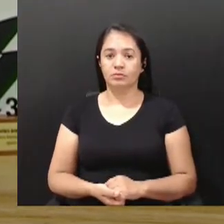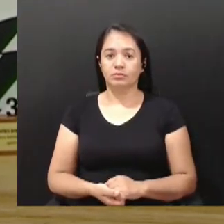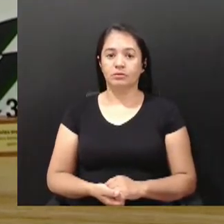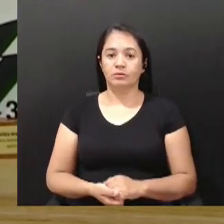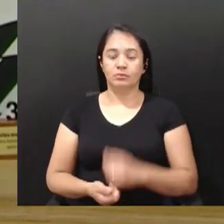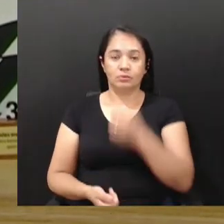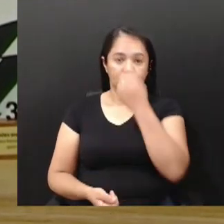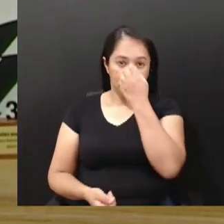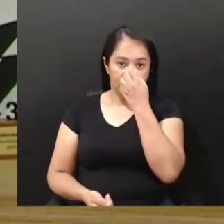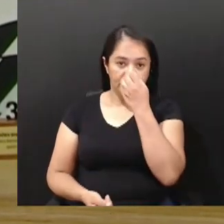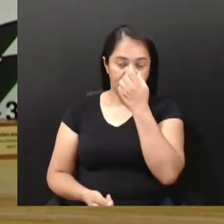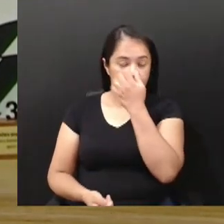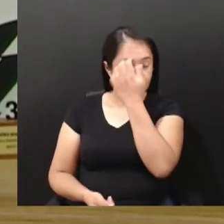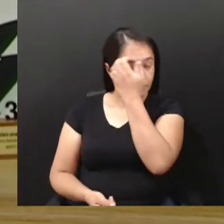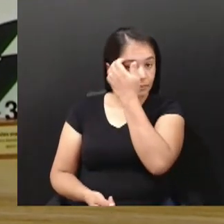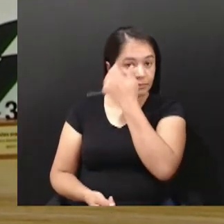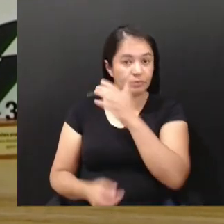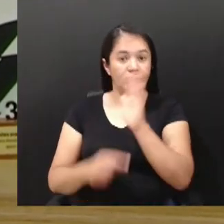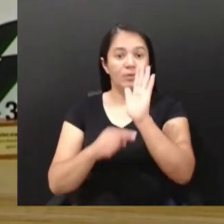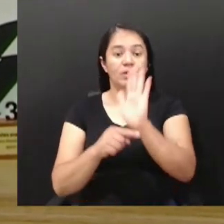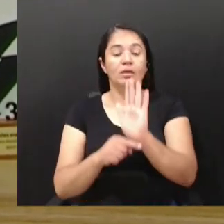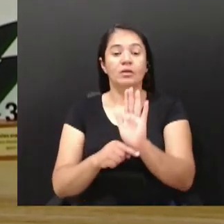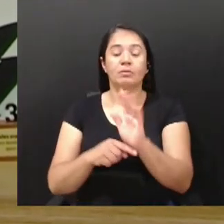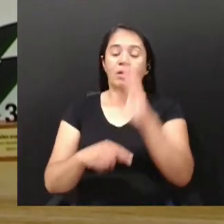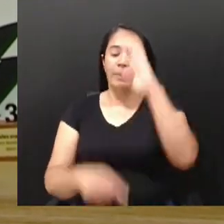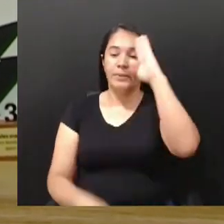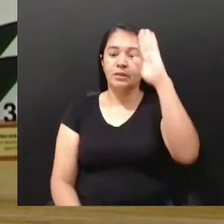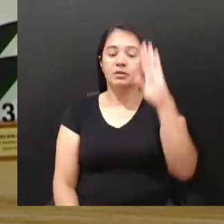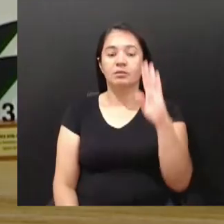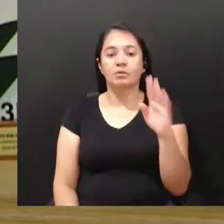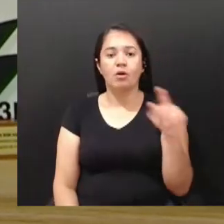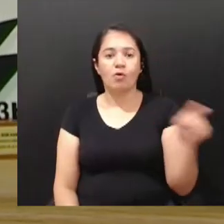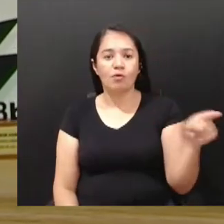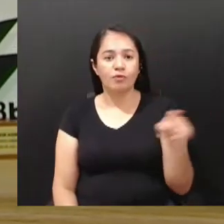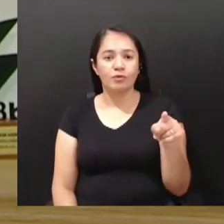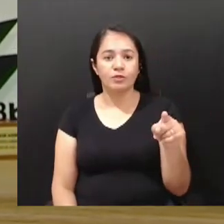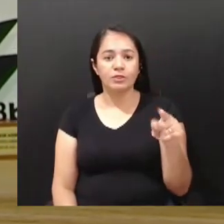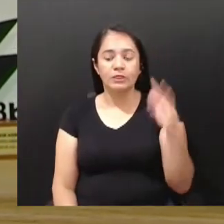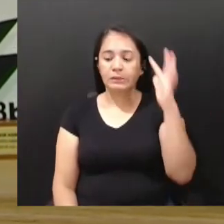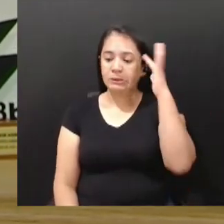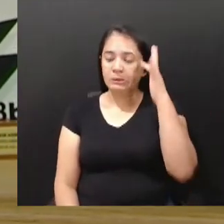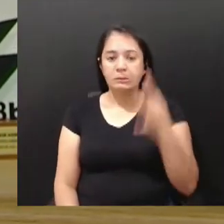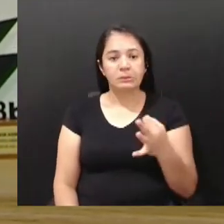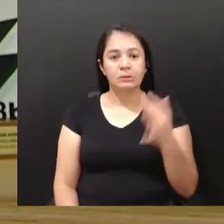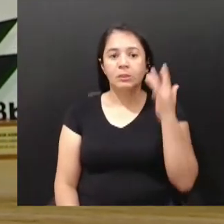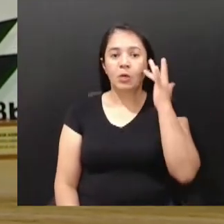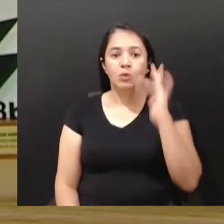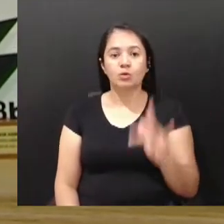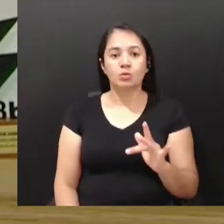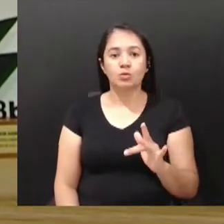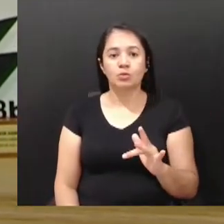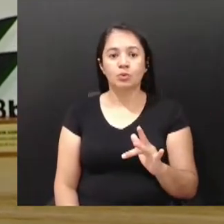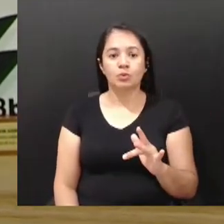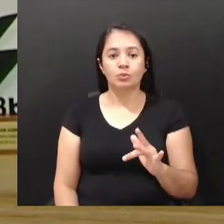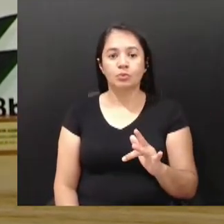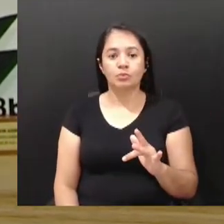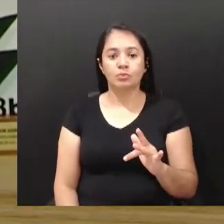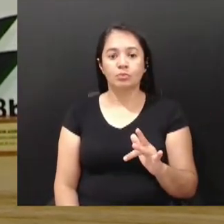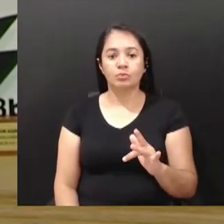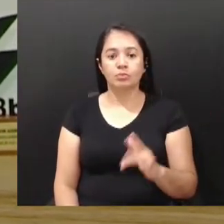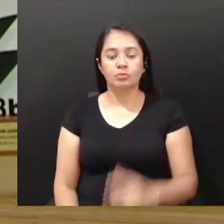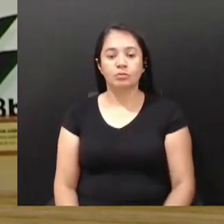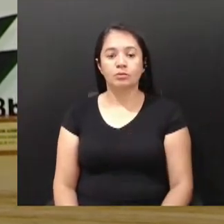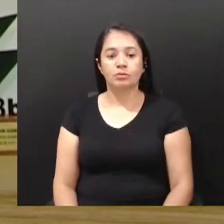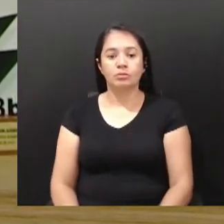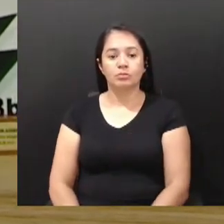e principalmente quando você não tem certeza se isso é a melhor saída para você ou não. É muito